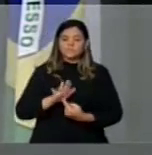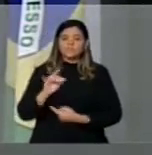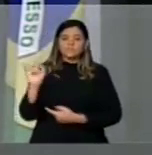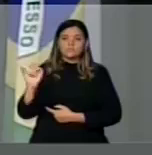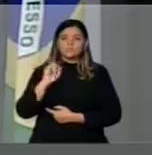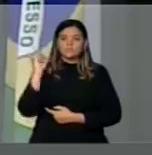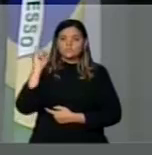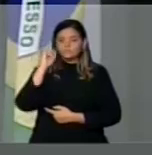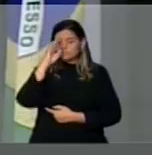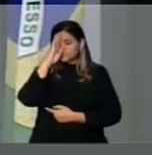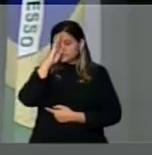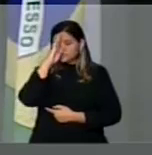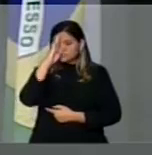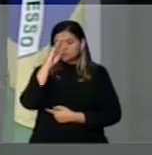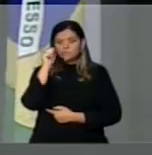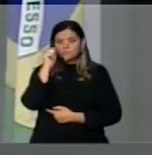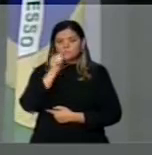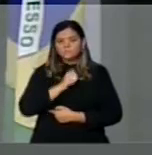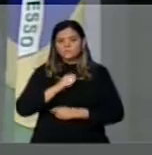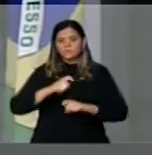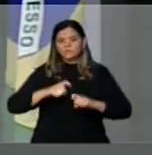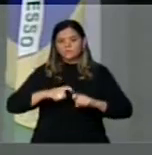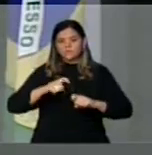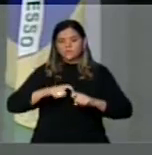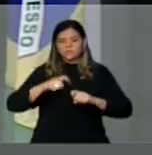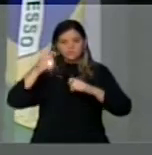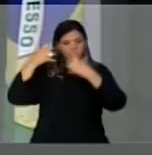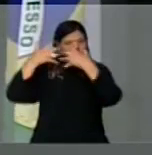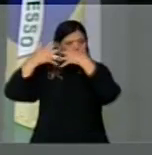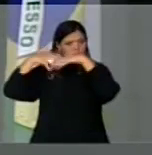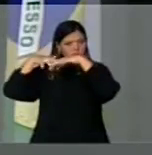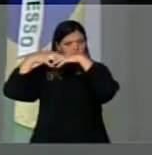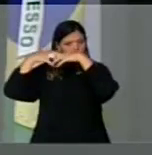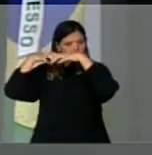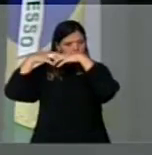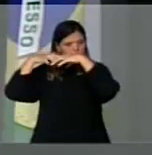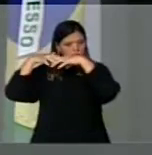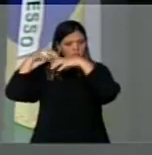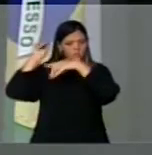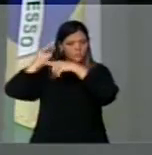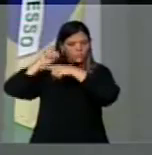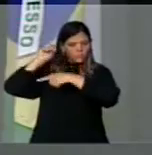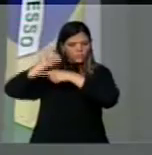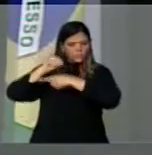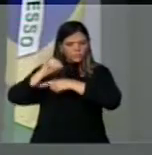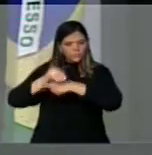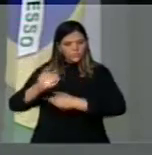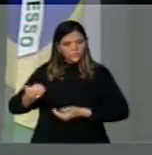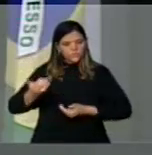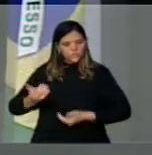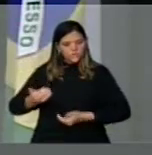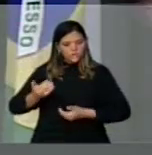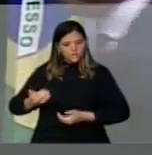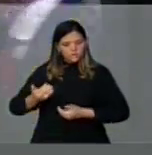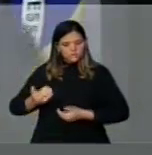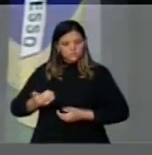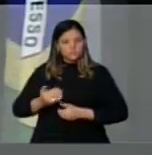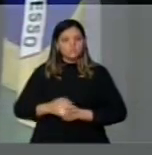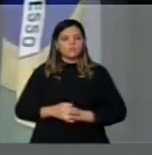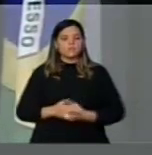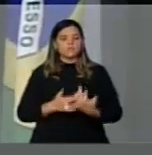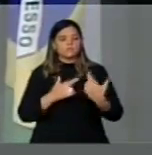das médicas neuropediatras de Pernambuco e o papel da